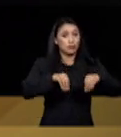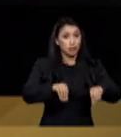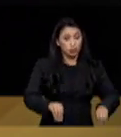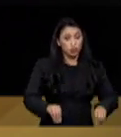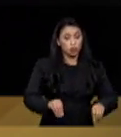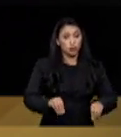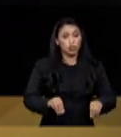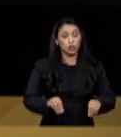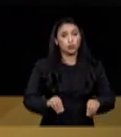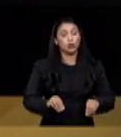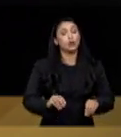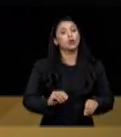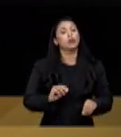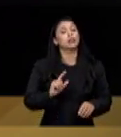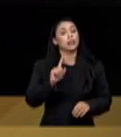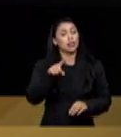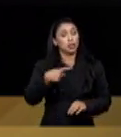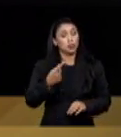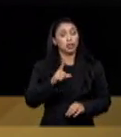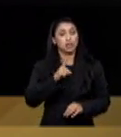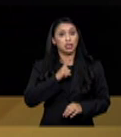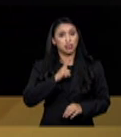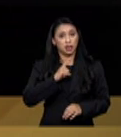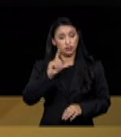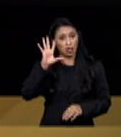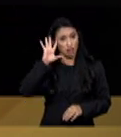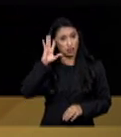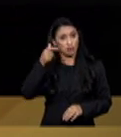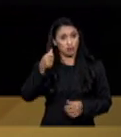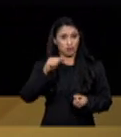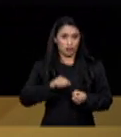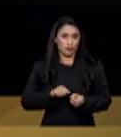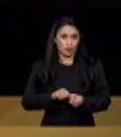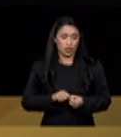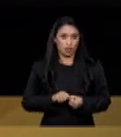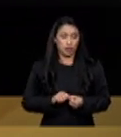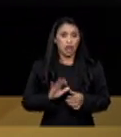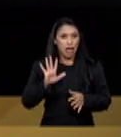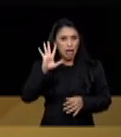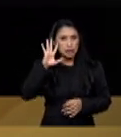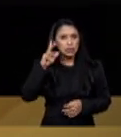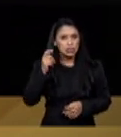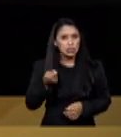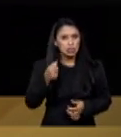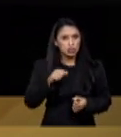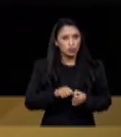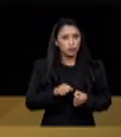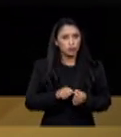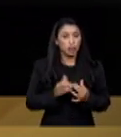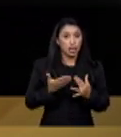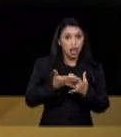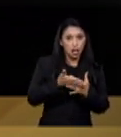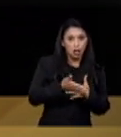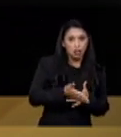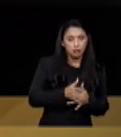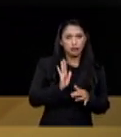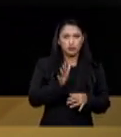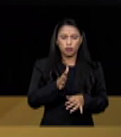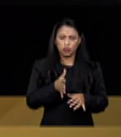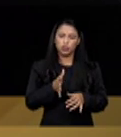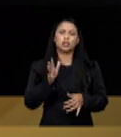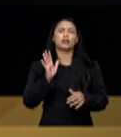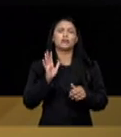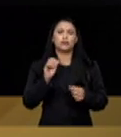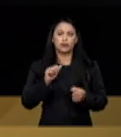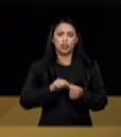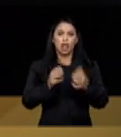ao final da decisão agravada. Esta decisão, por meio da qual foi